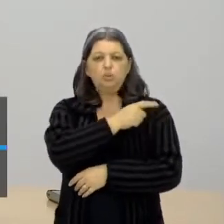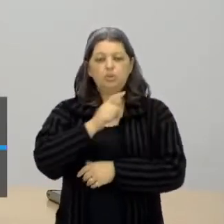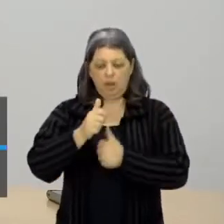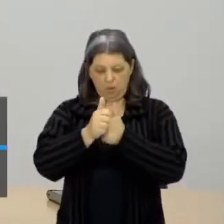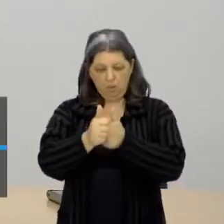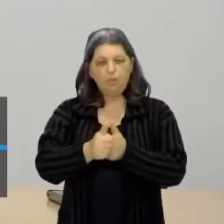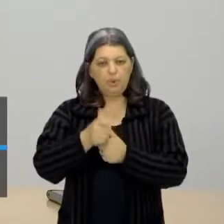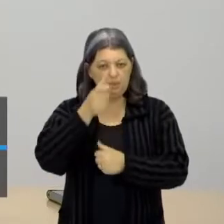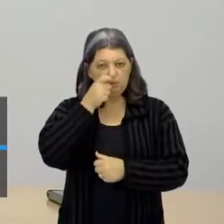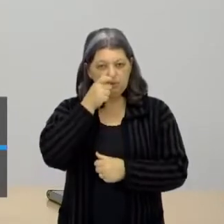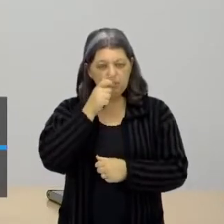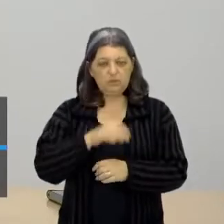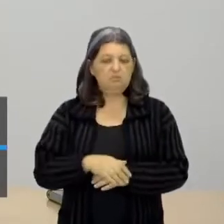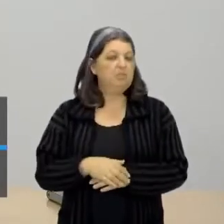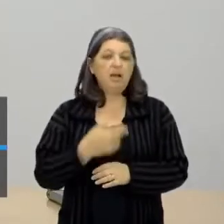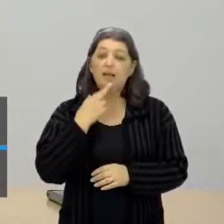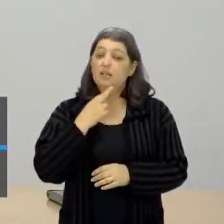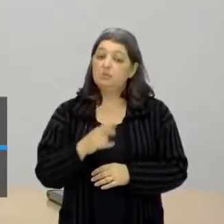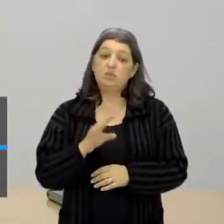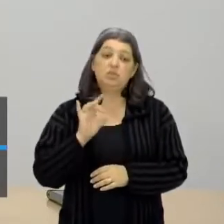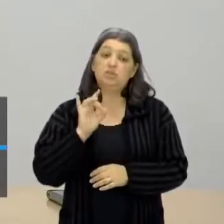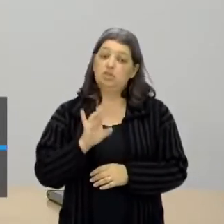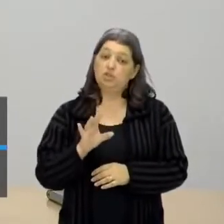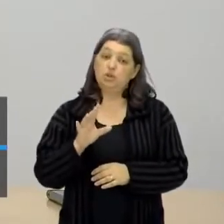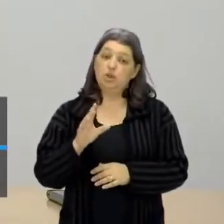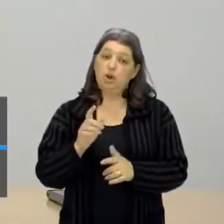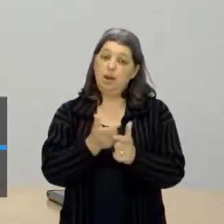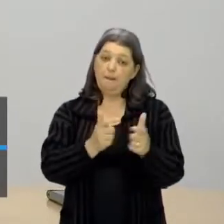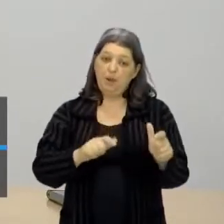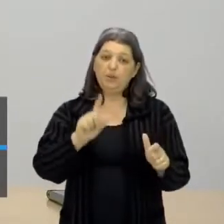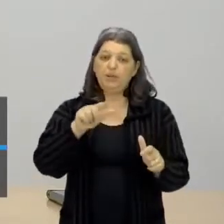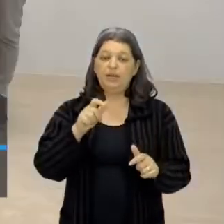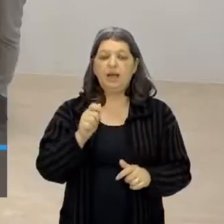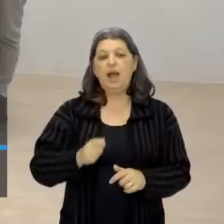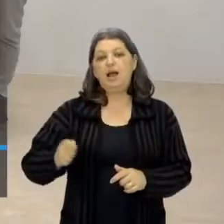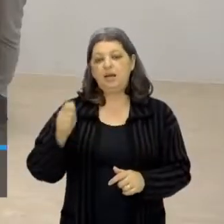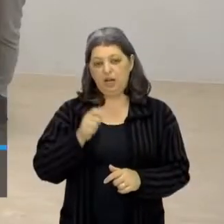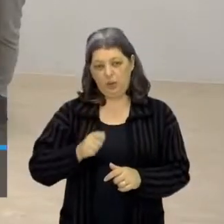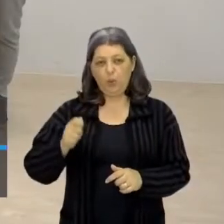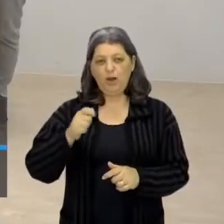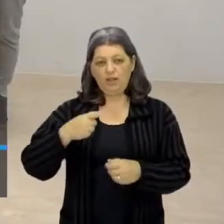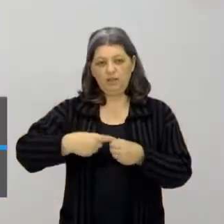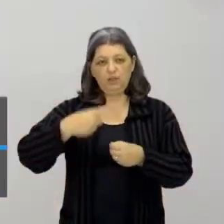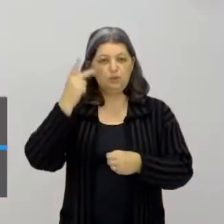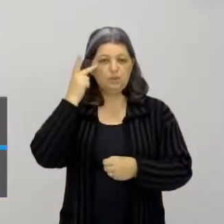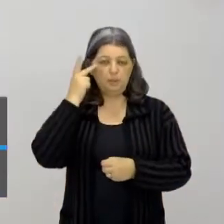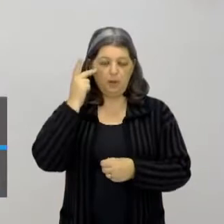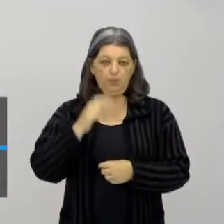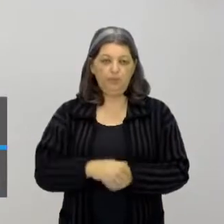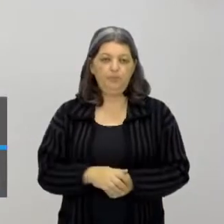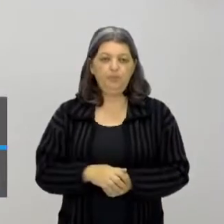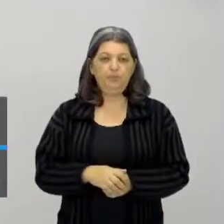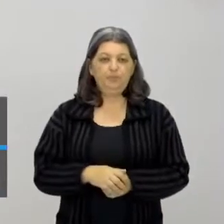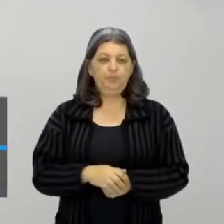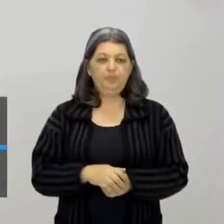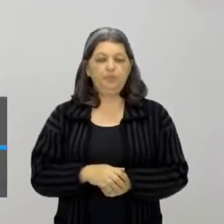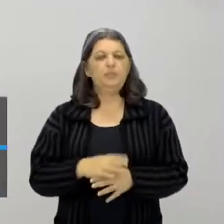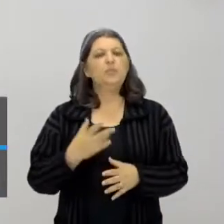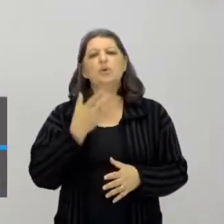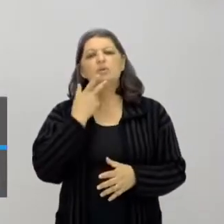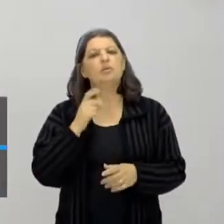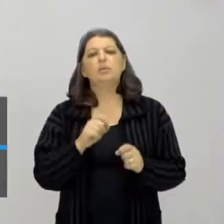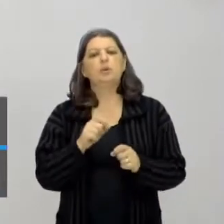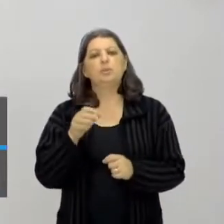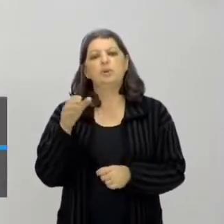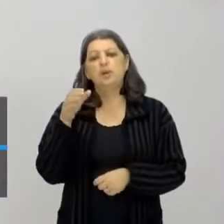Fernanda. Mas de resposta a gente teve o pessoal de Araraquara, por enquanto. Legal, então vamos lá. Agora, quando eu falo de